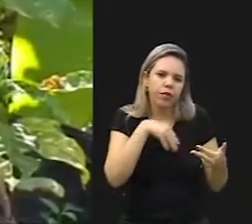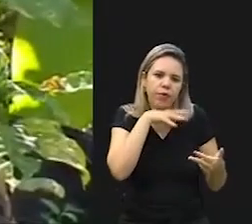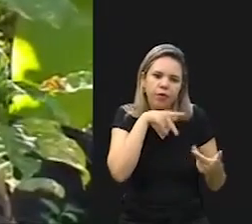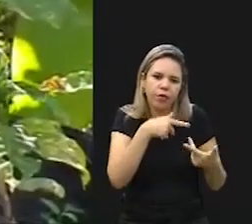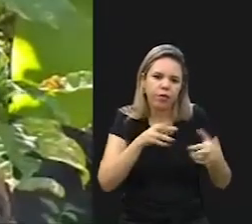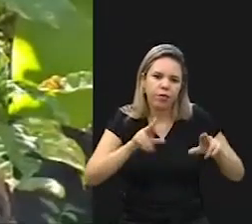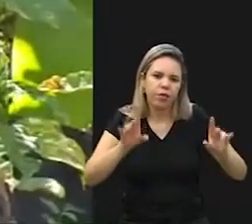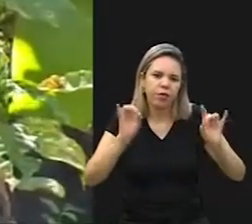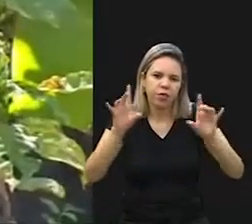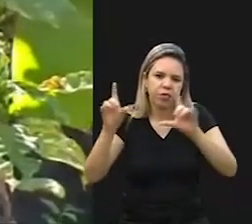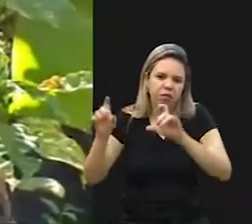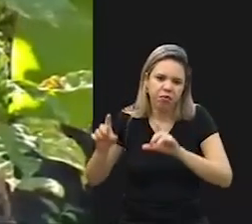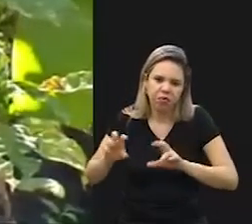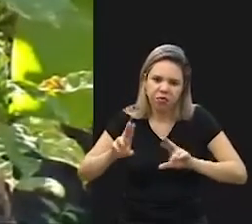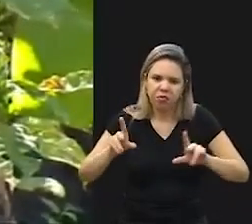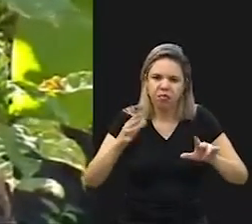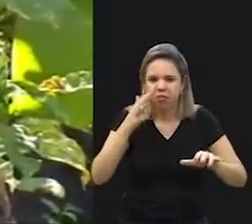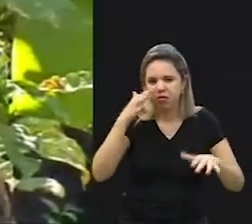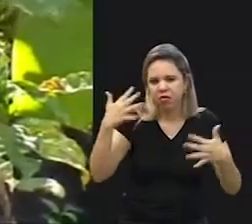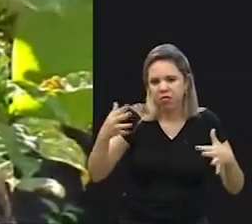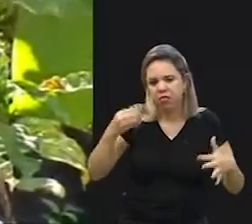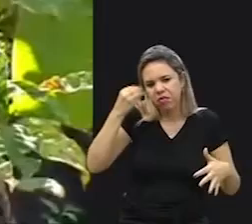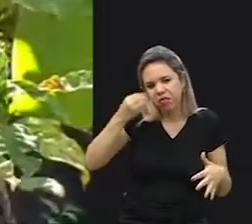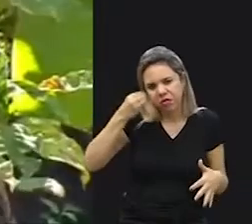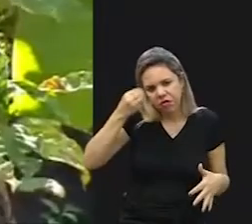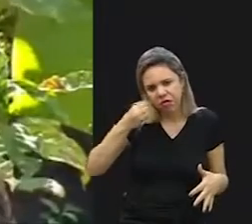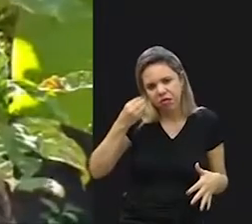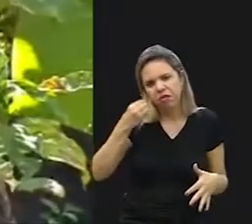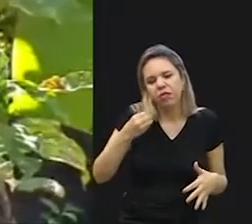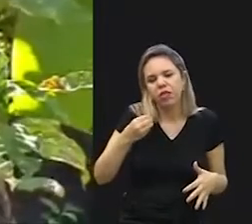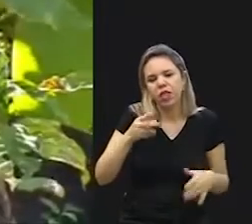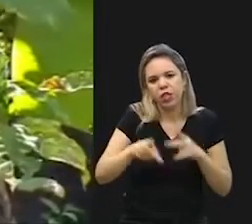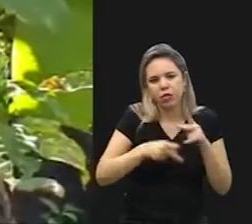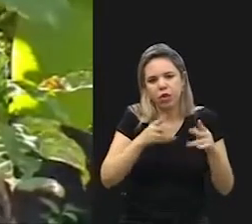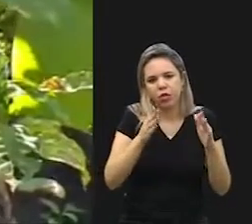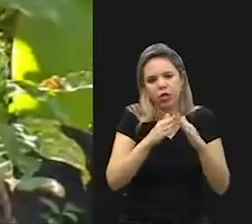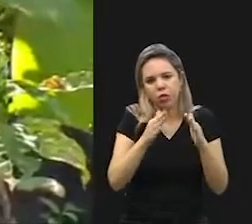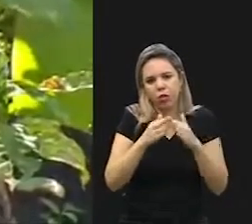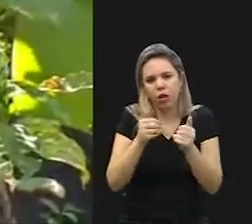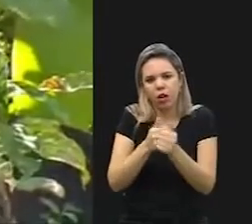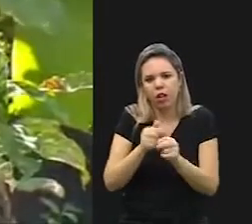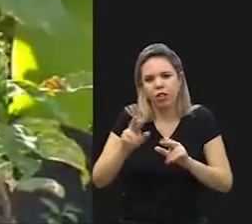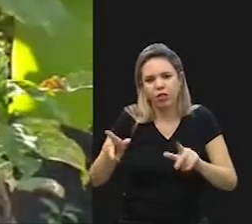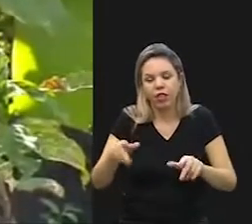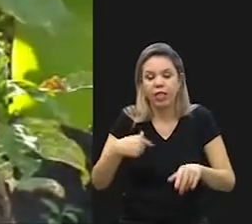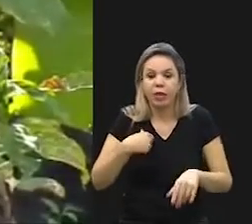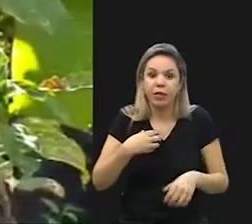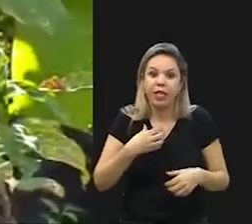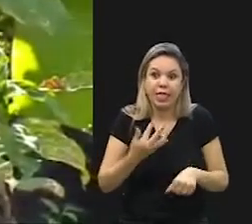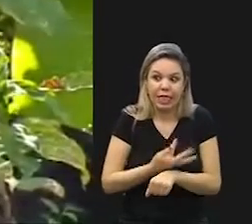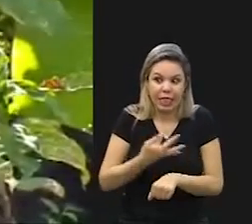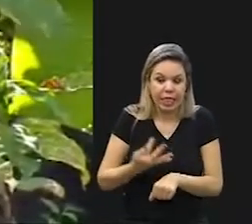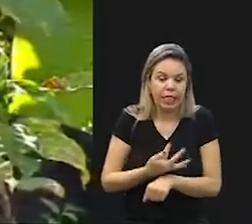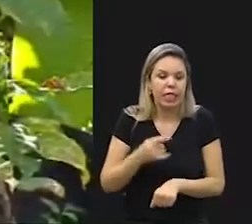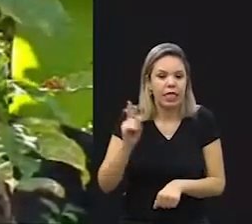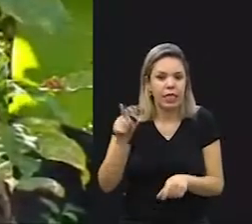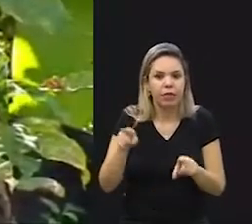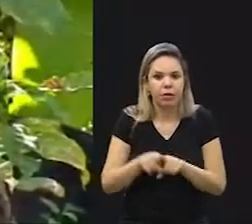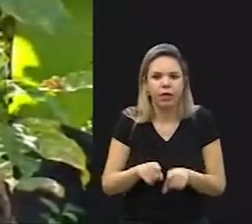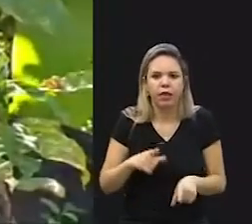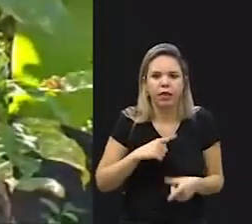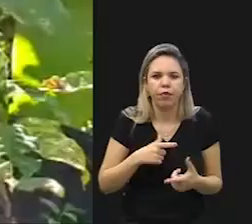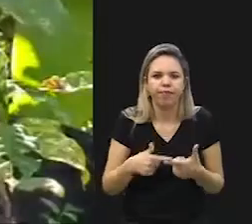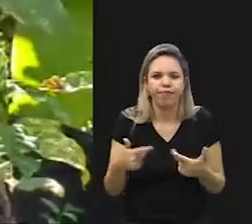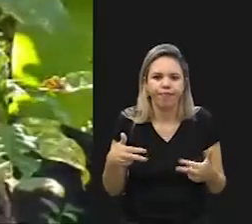com fotografia, com vivência dos ribeirinhos, de experiências, de perrengues. Também tem muito perrengue lá,